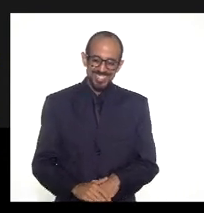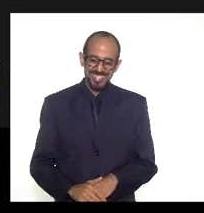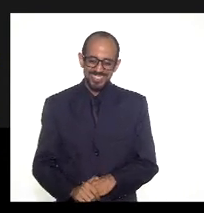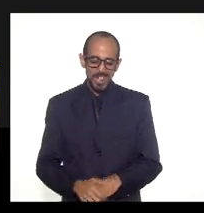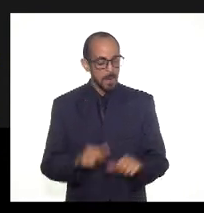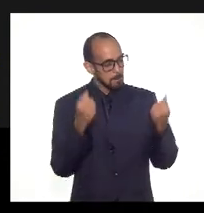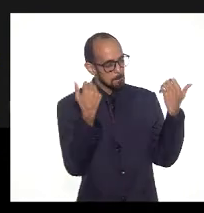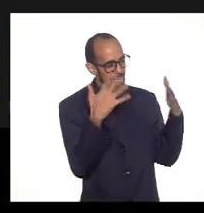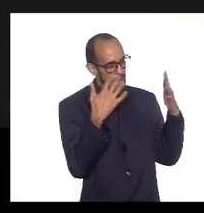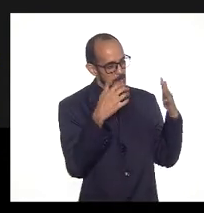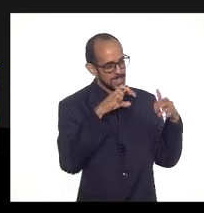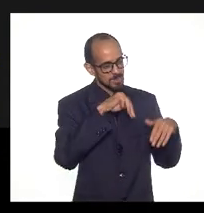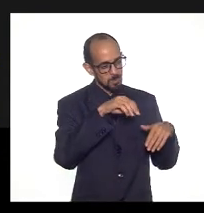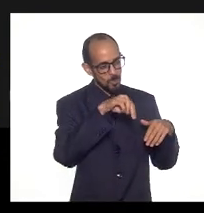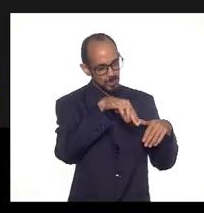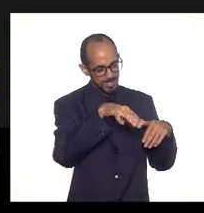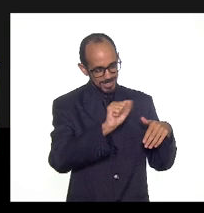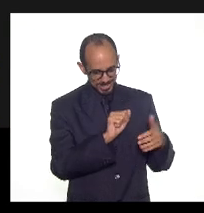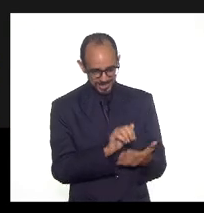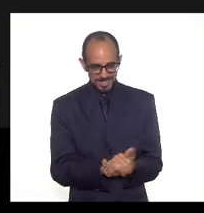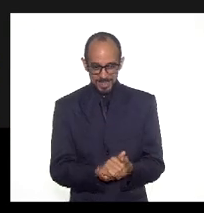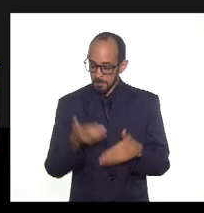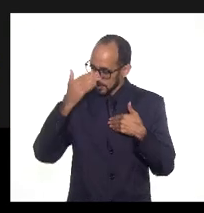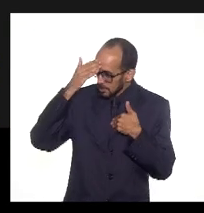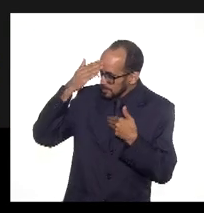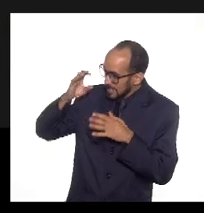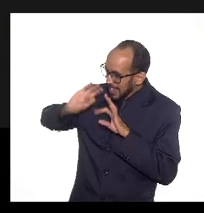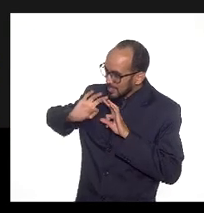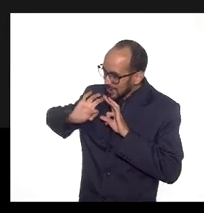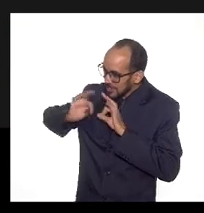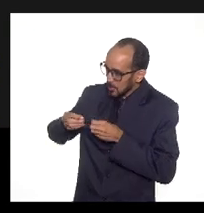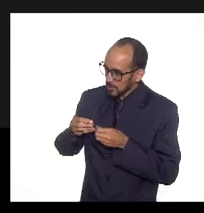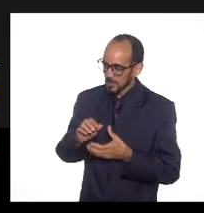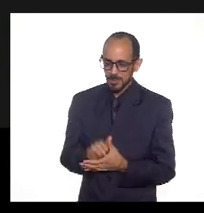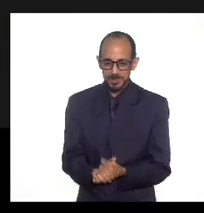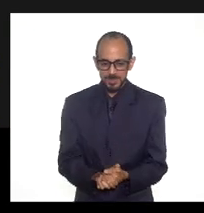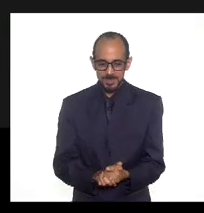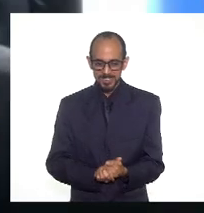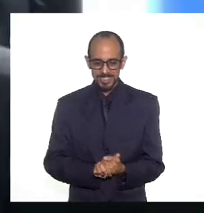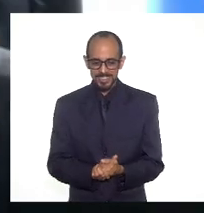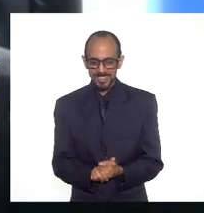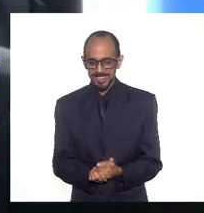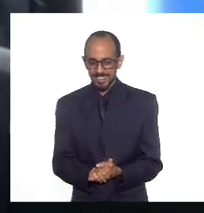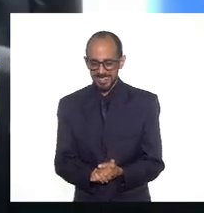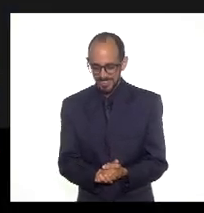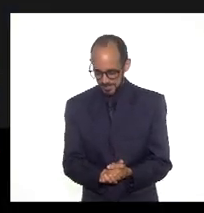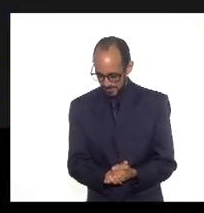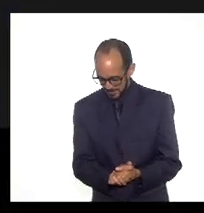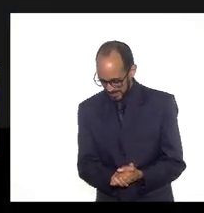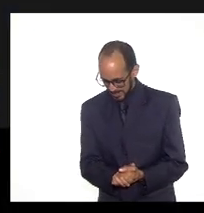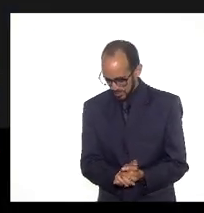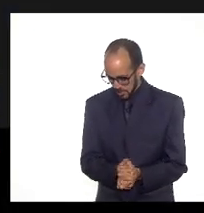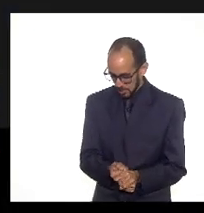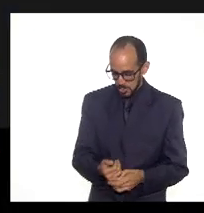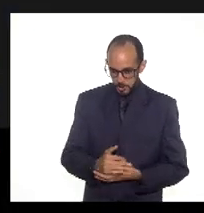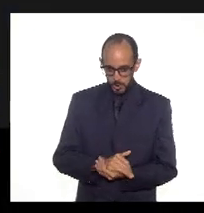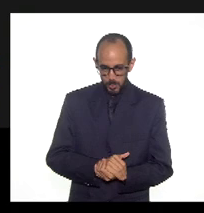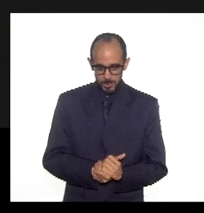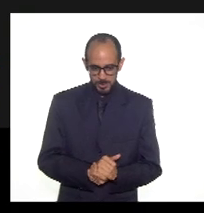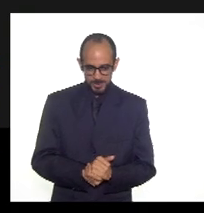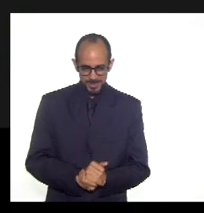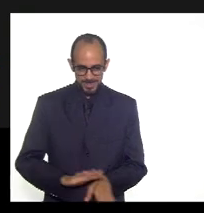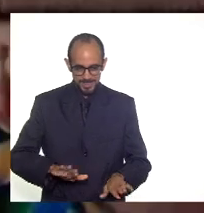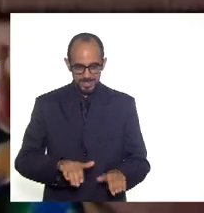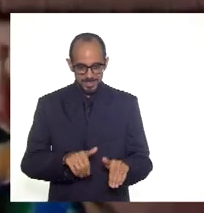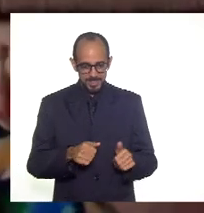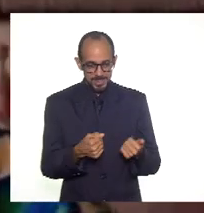Parabéns, Mônica. Obrigada, obrigada a todos e todas. Muito obrigada, presidente. Boa tarde. Eliomar me mandou um